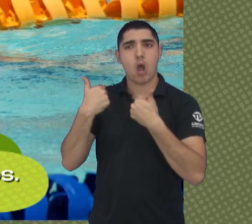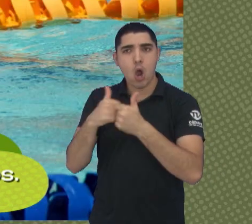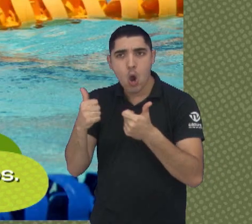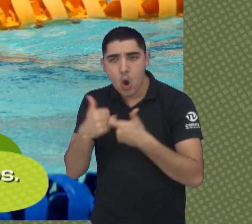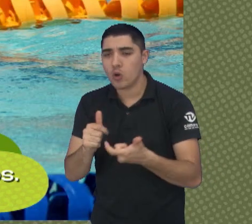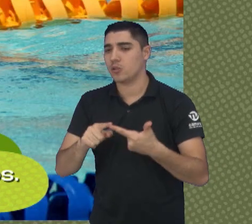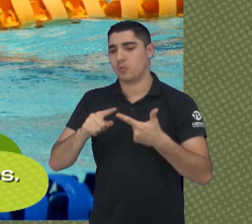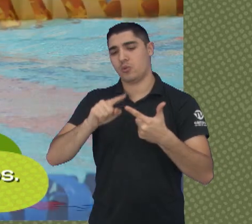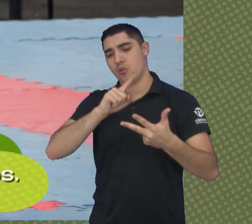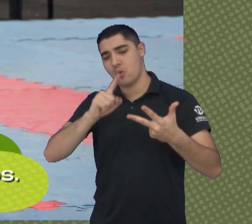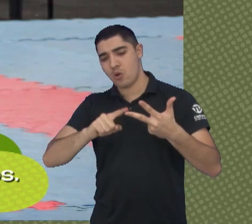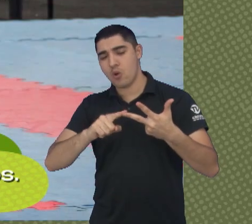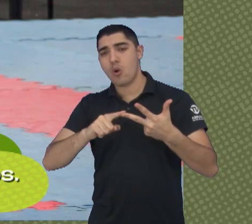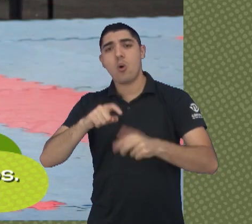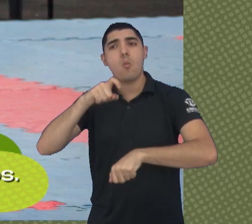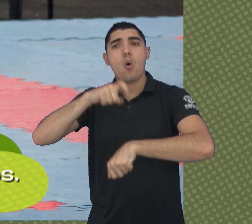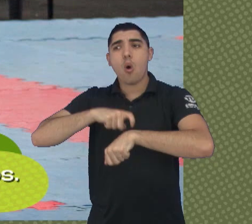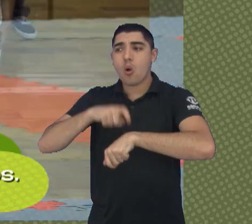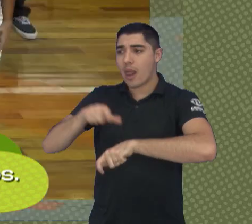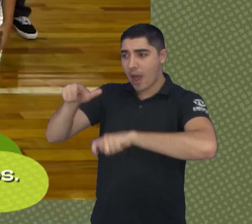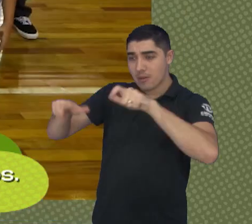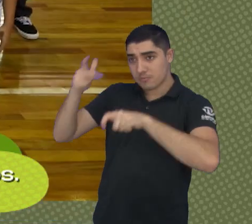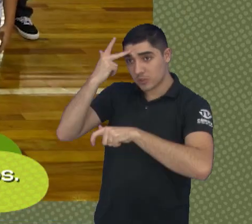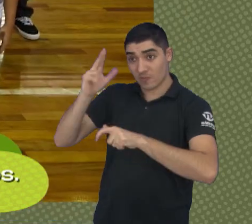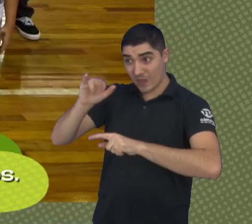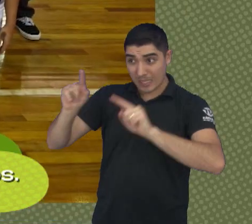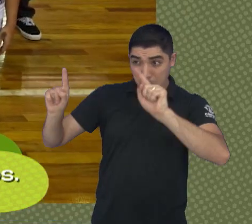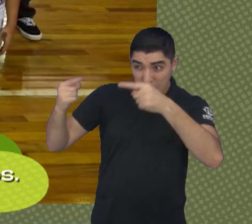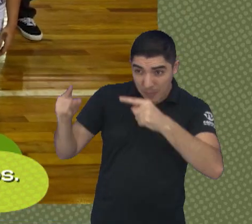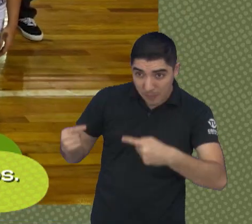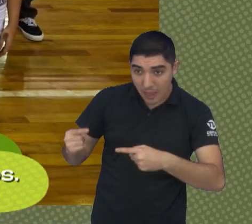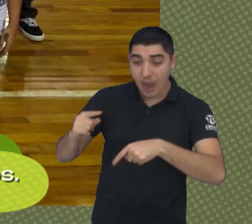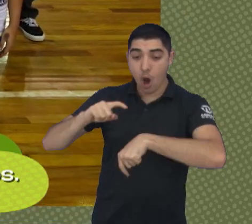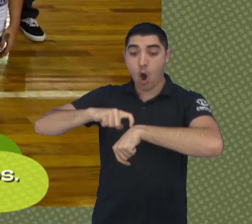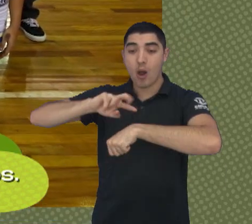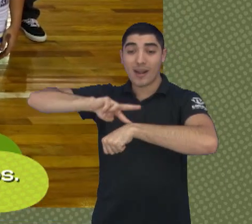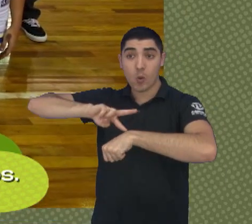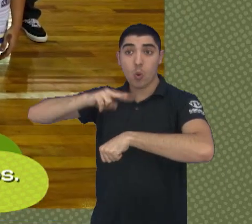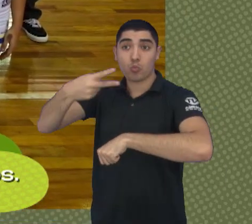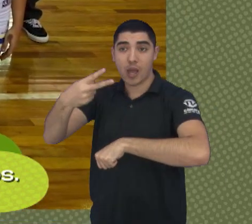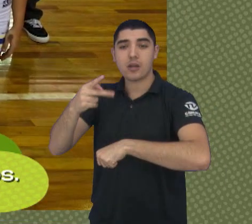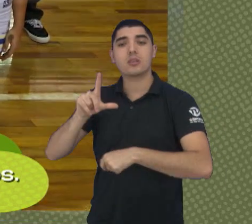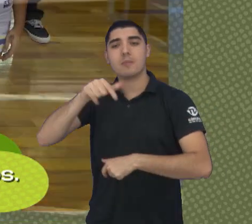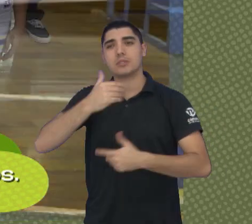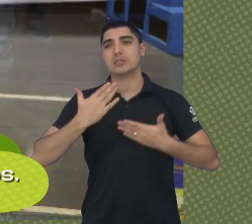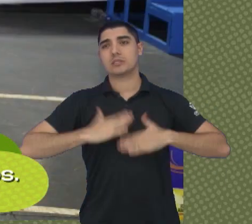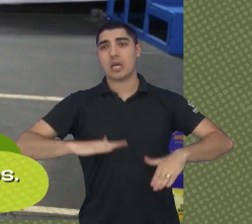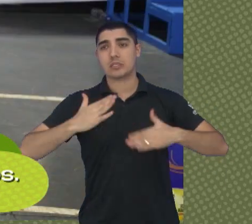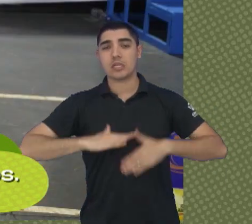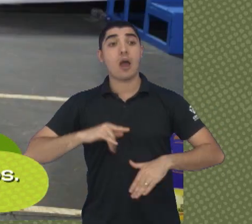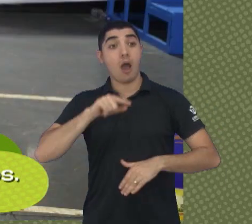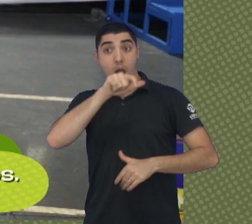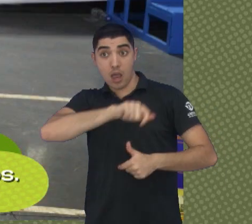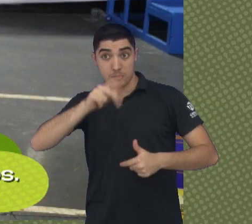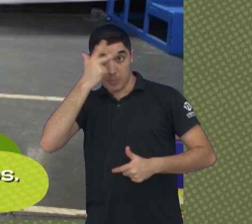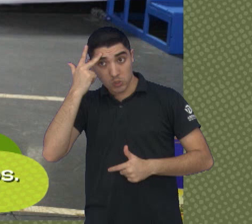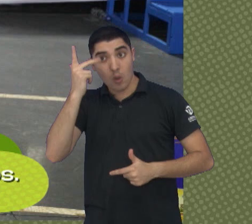horário que esses atletas vão competir, qual é o percurso que vai fazer. Então, toda